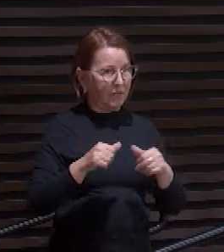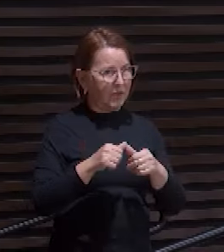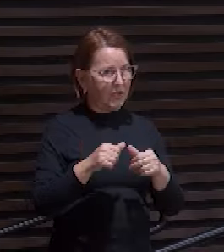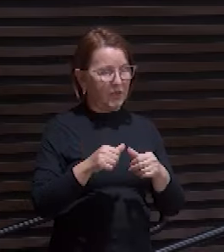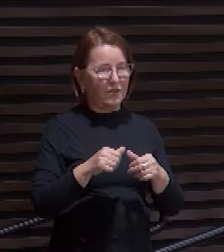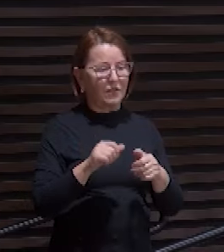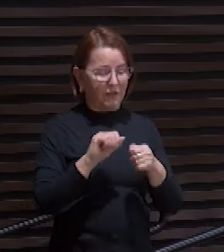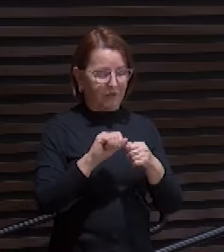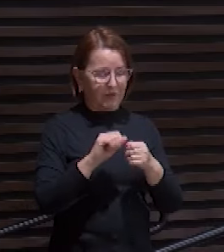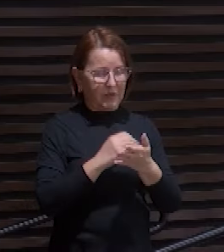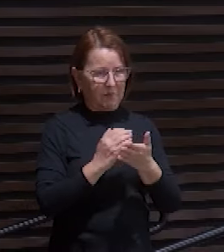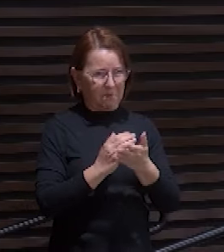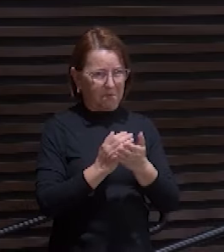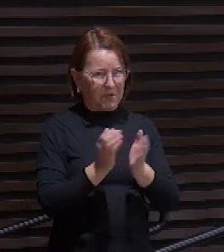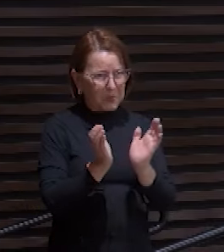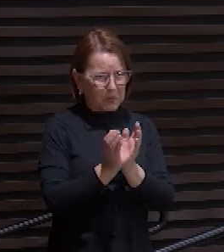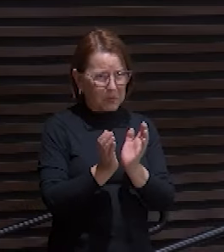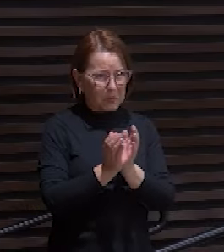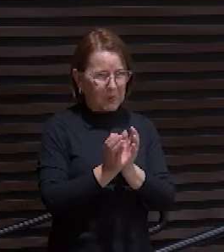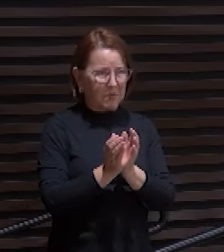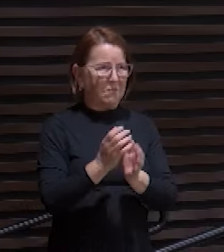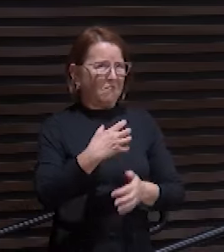fico, vários aqui me pegam.